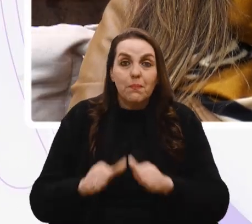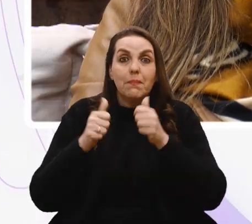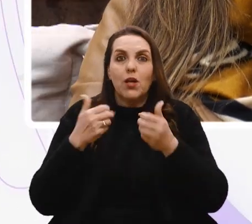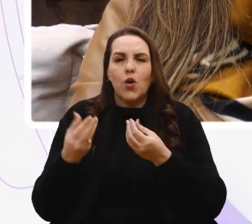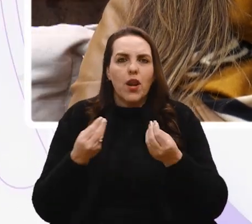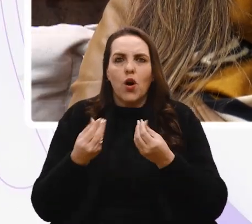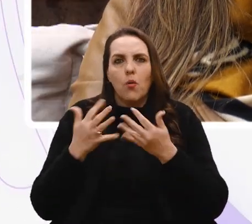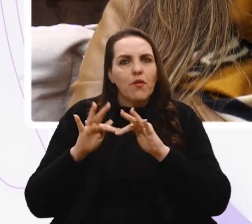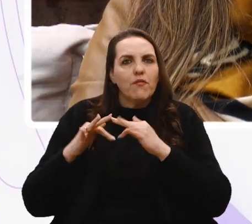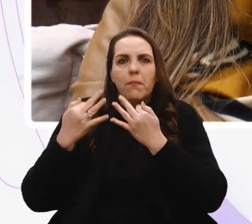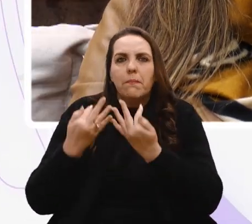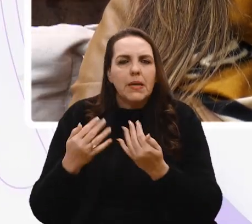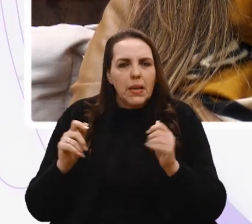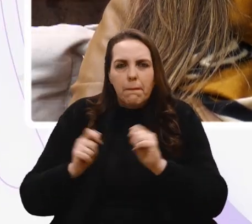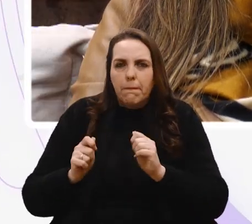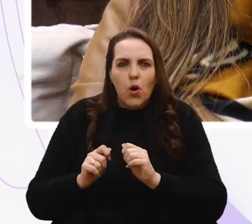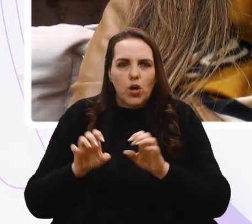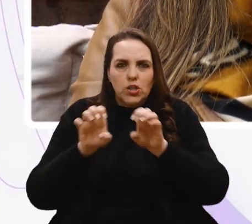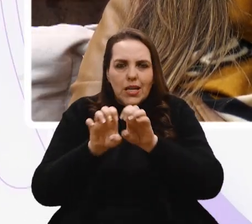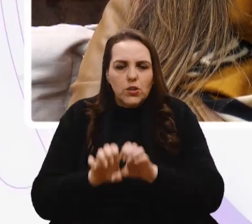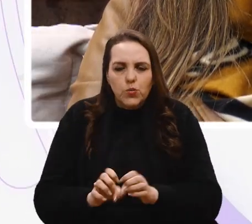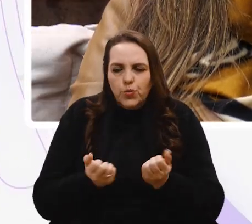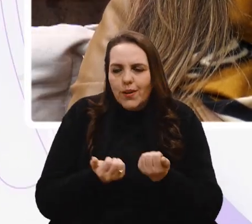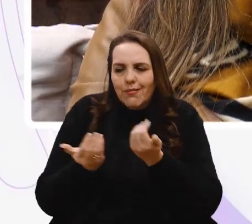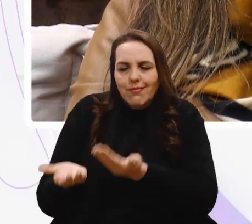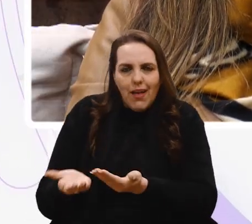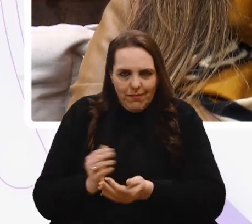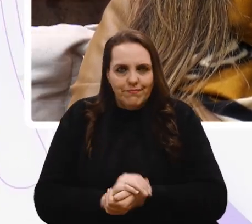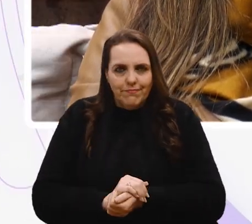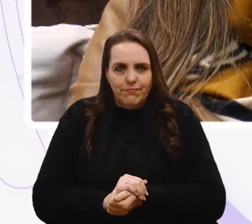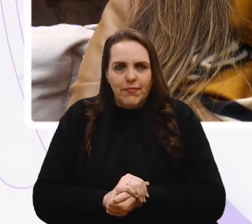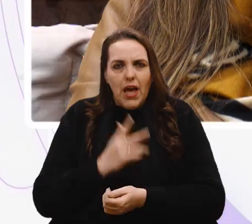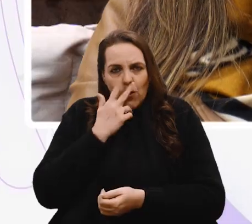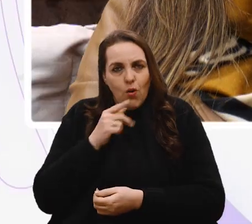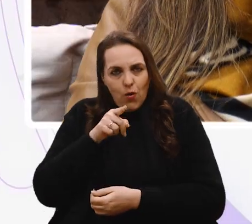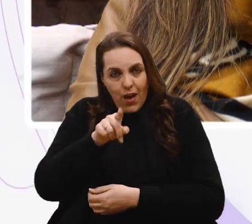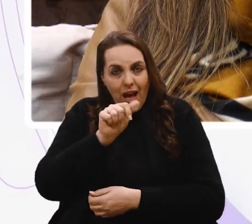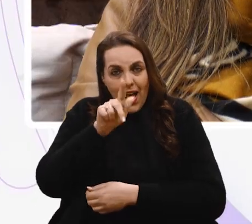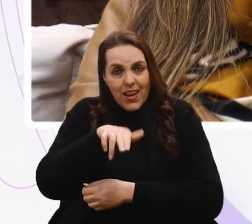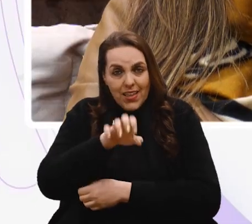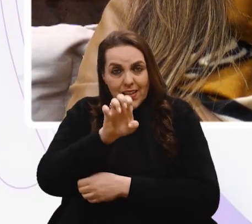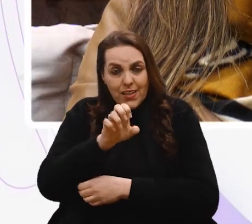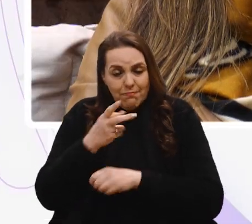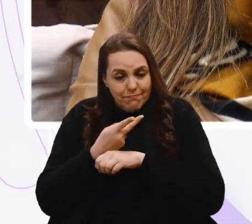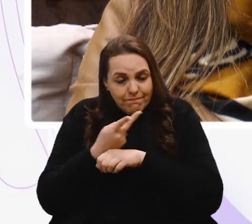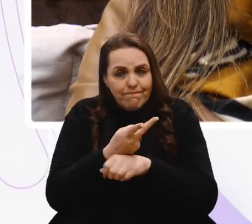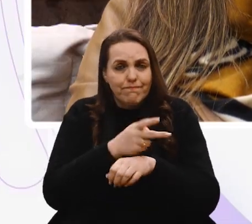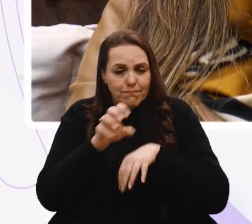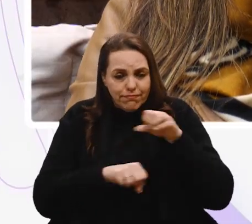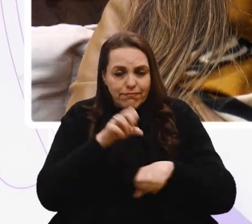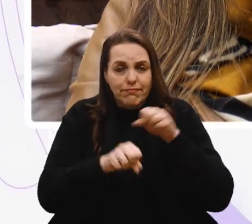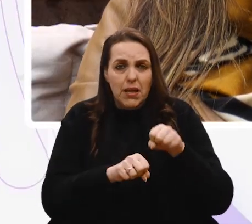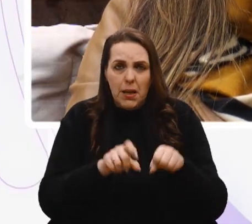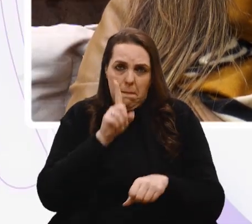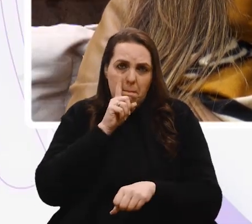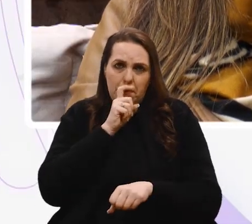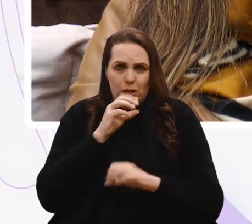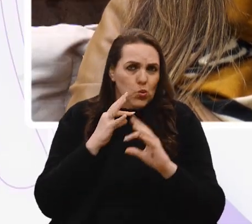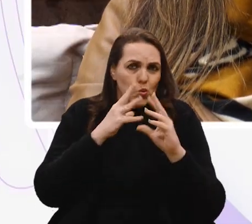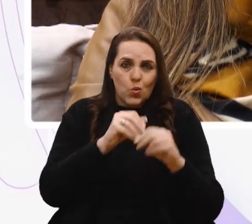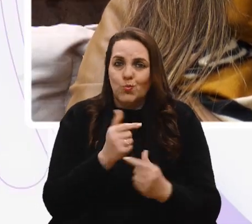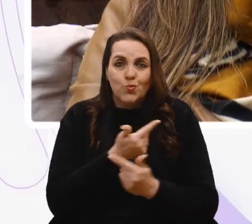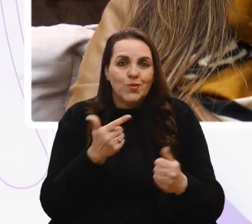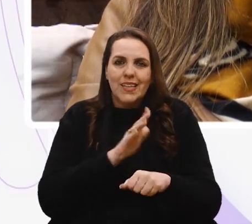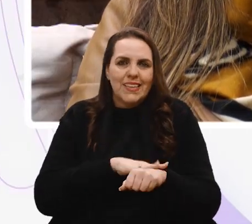como a família pode se estruturar para fazer que nem a Aline fez, de ir atrás, de buscar, mas nem todos os pais têm tempo de fazer esse